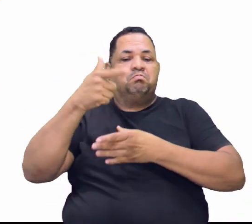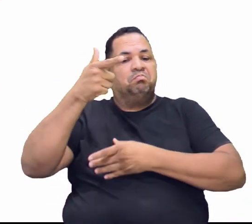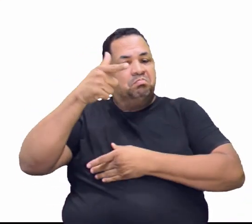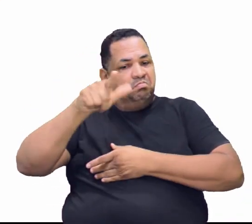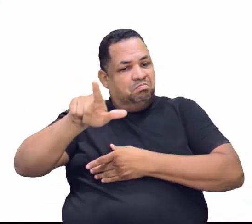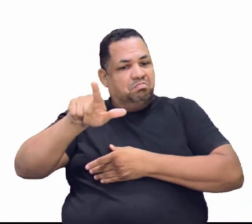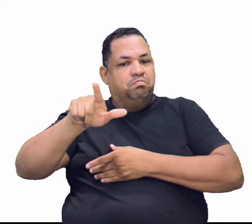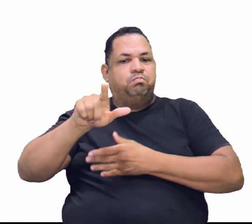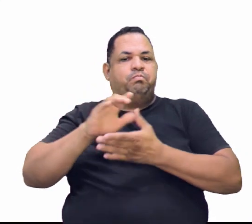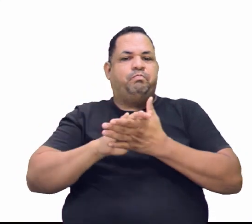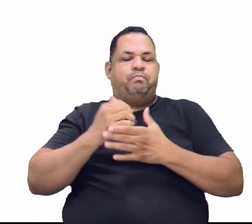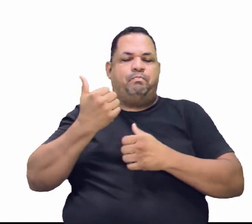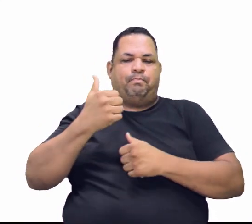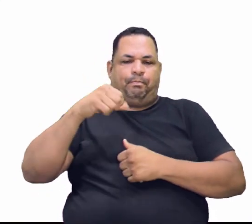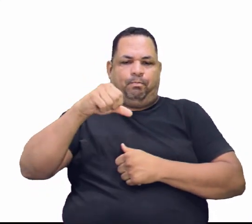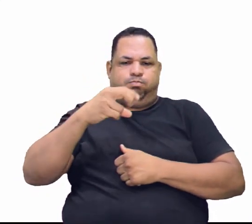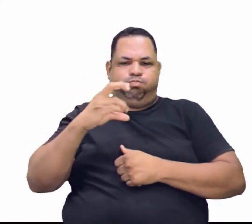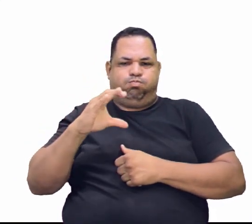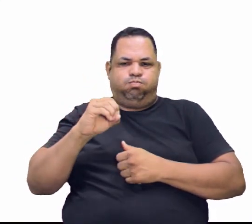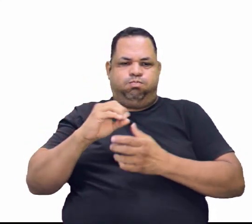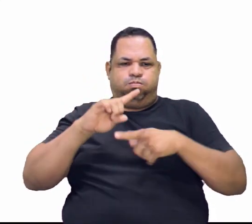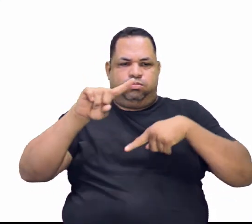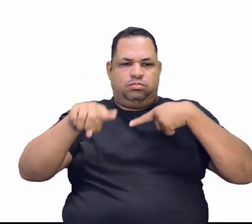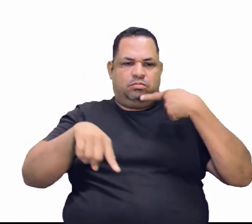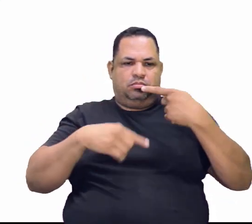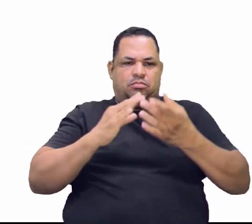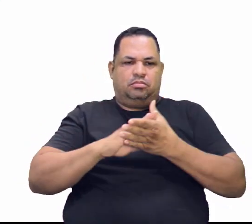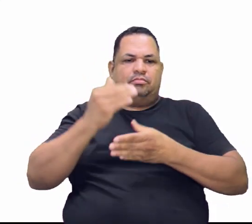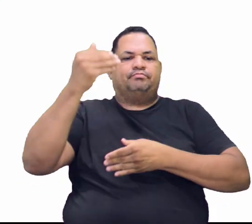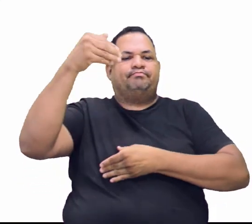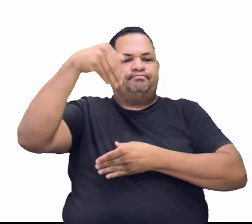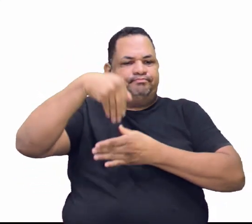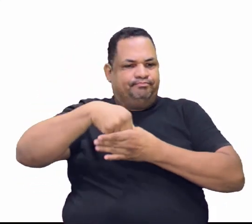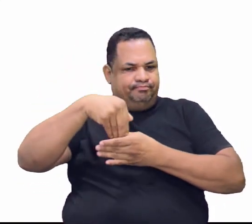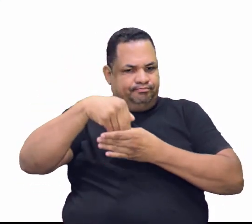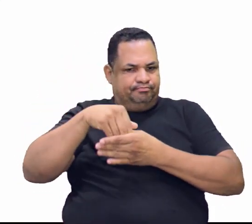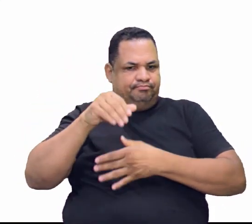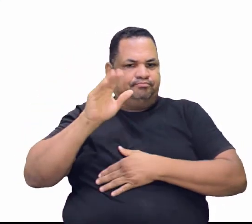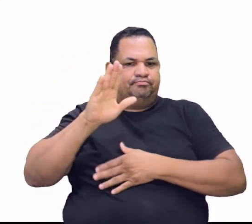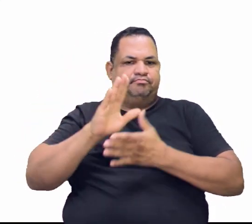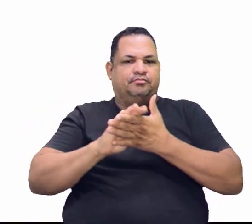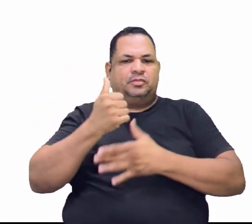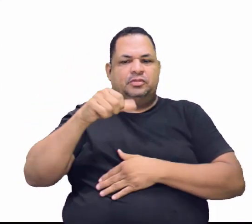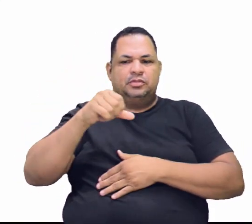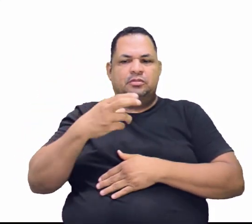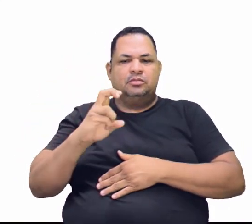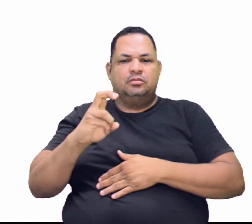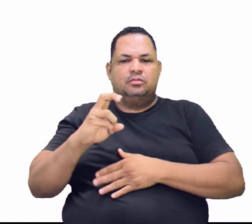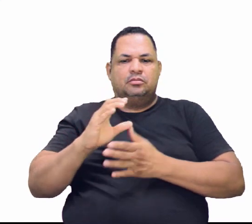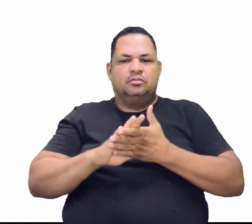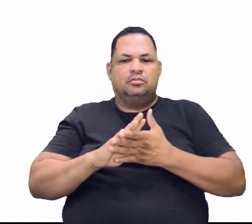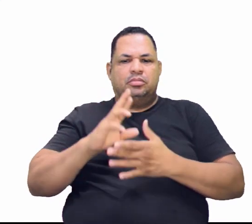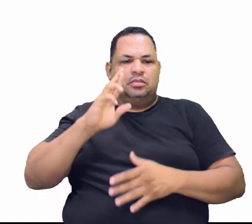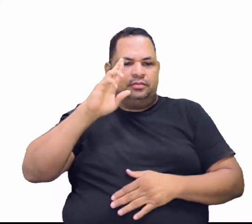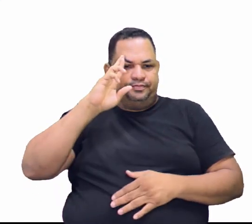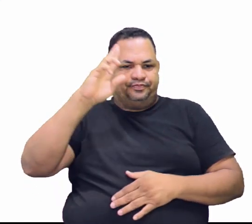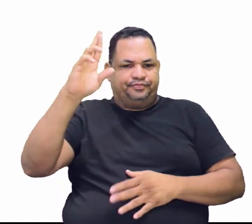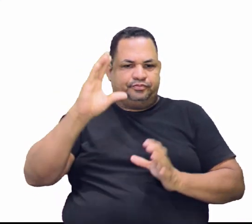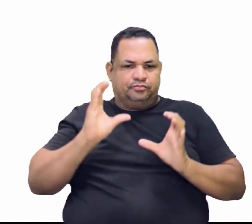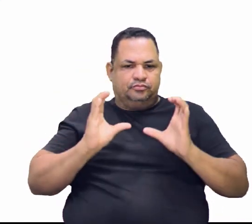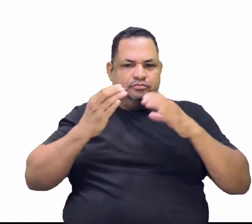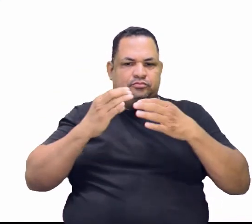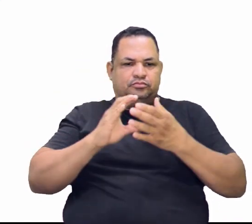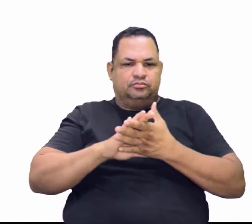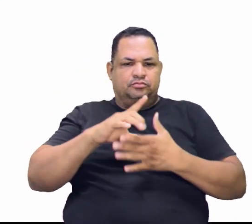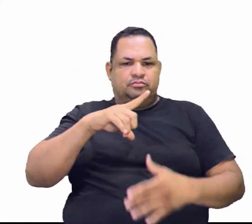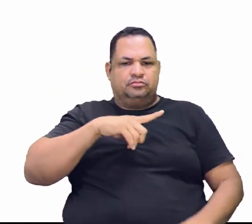foi reeleito em 50. E depois novamente em 58. Ele foi o líder